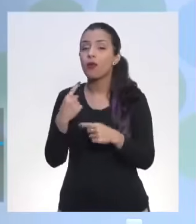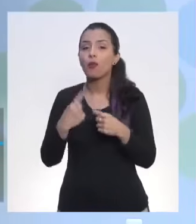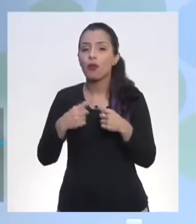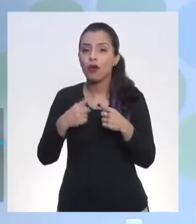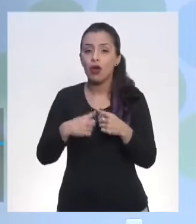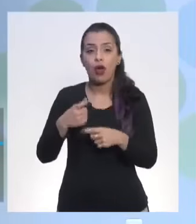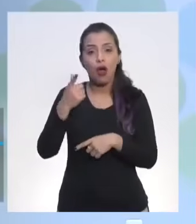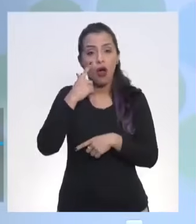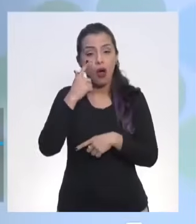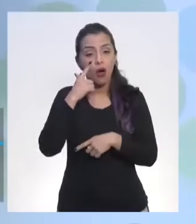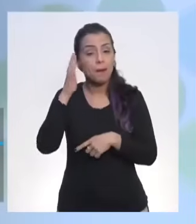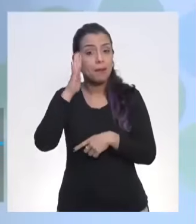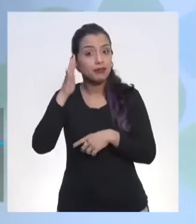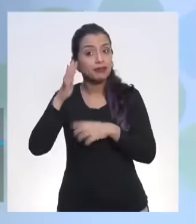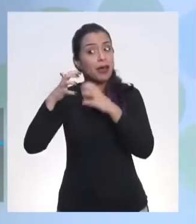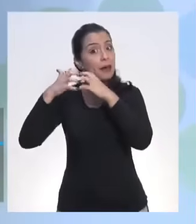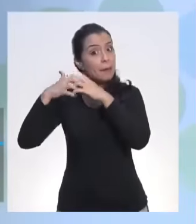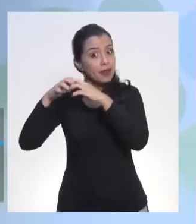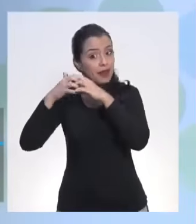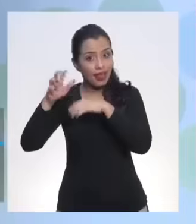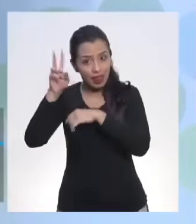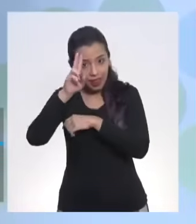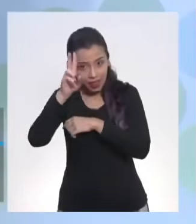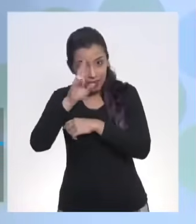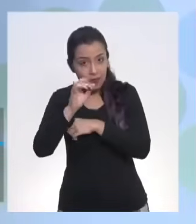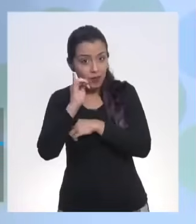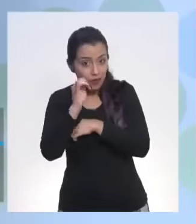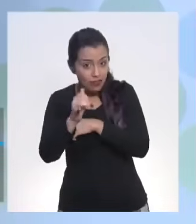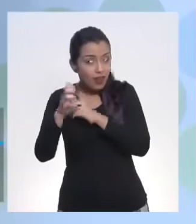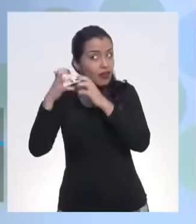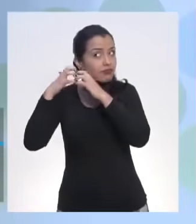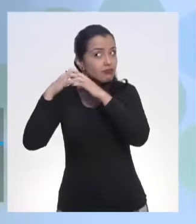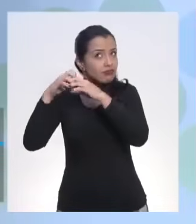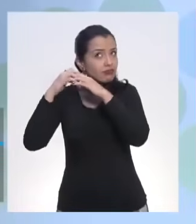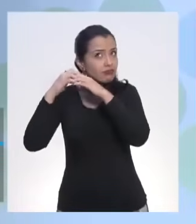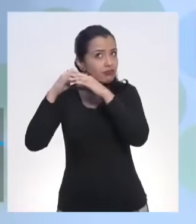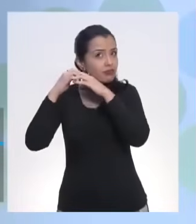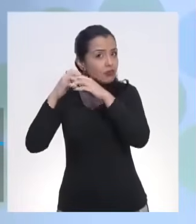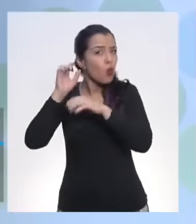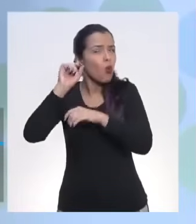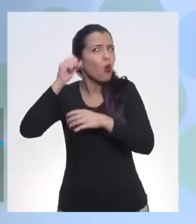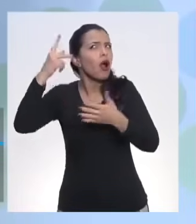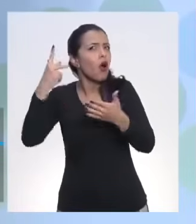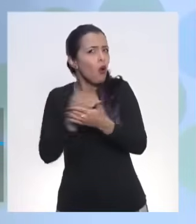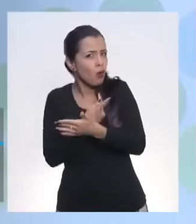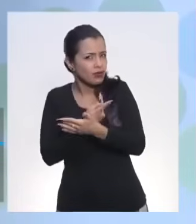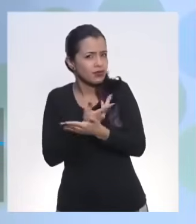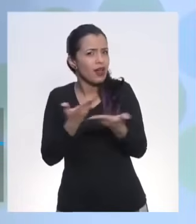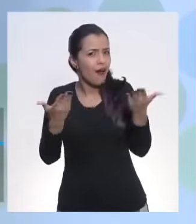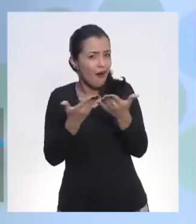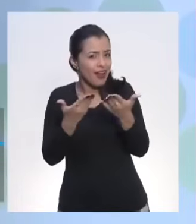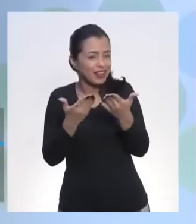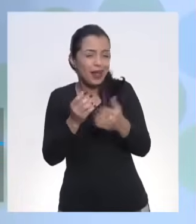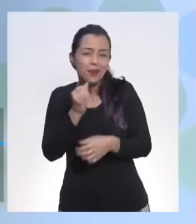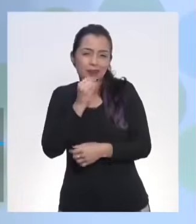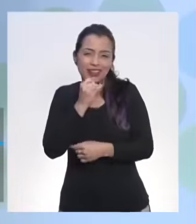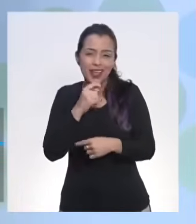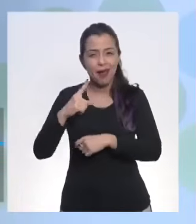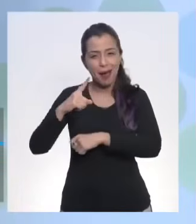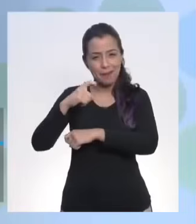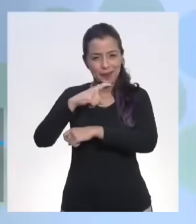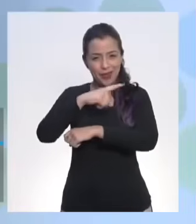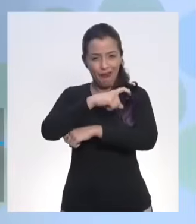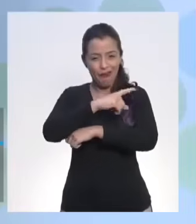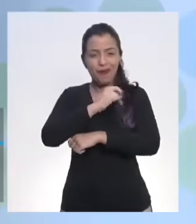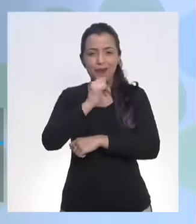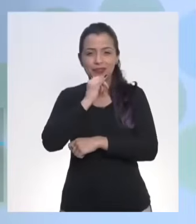na questão da interpretação, né, Ale? A questão de interpretar o que aconteceu, no caso ali, com a minhoca. Pode pôr na tela para